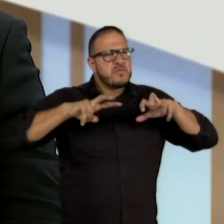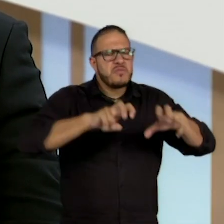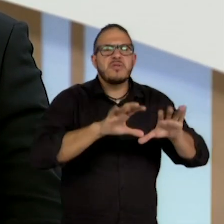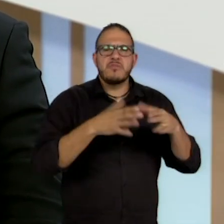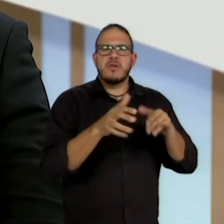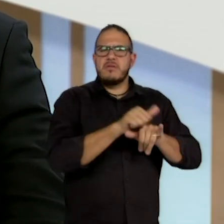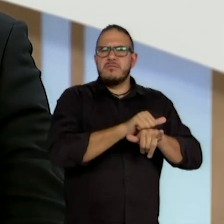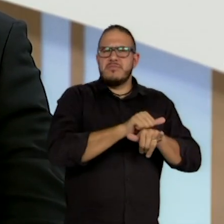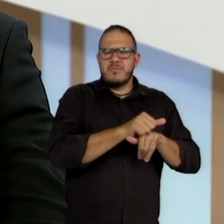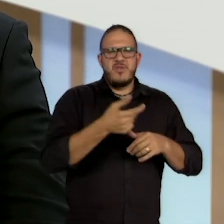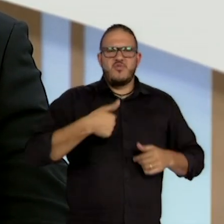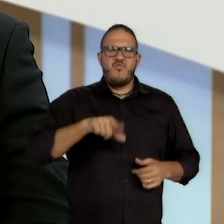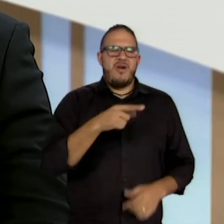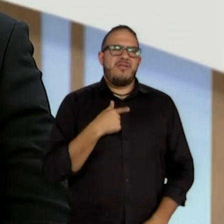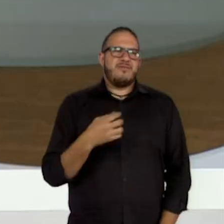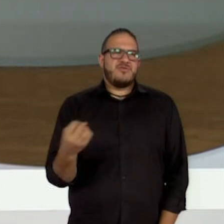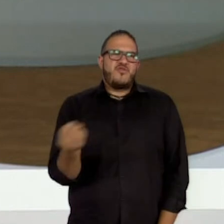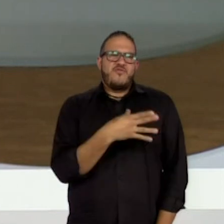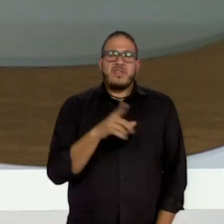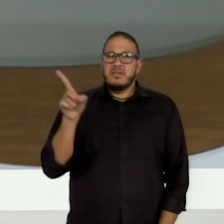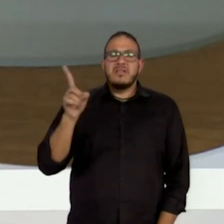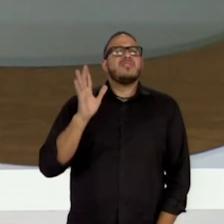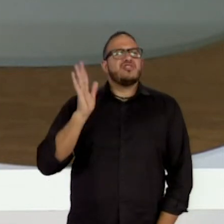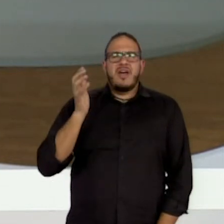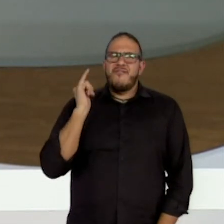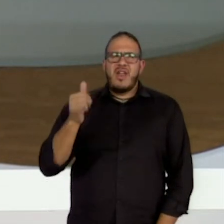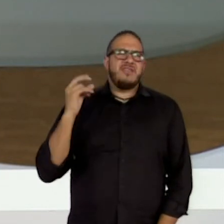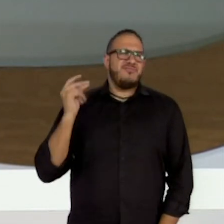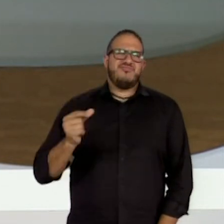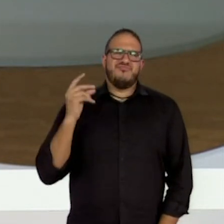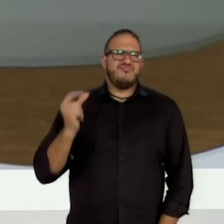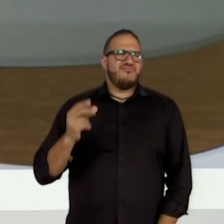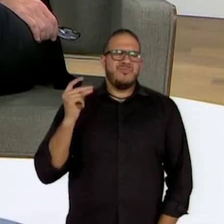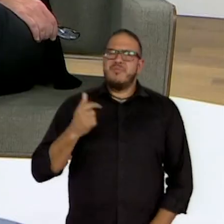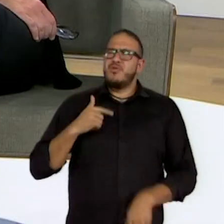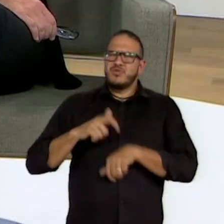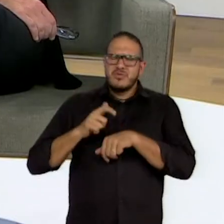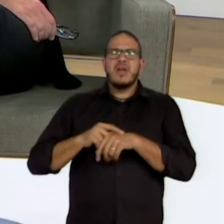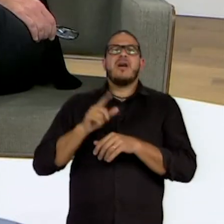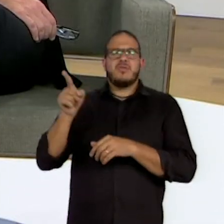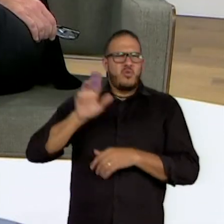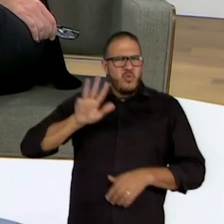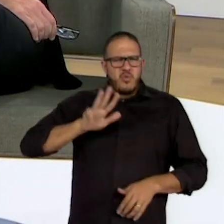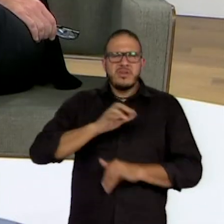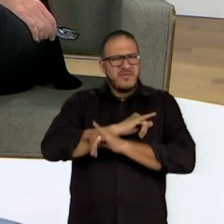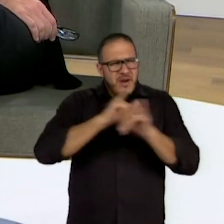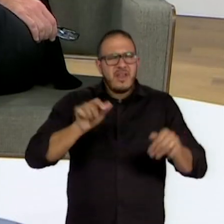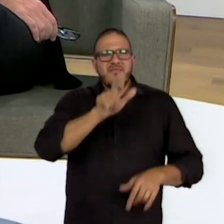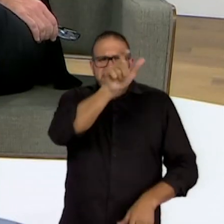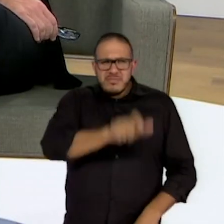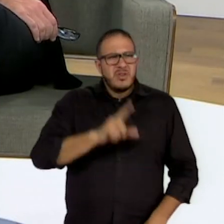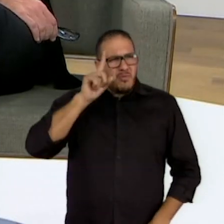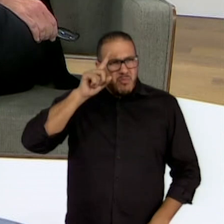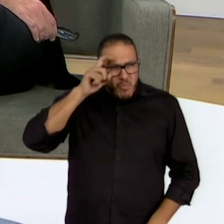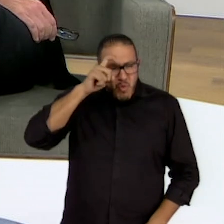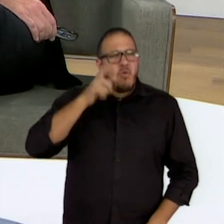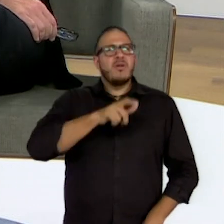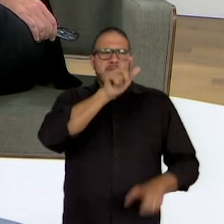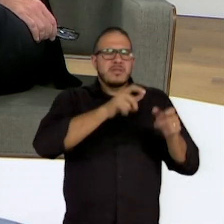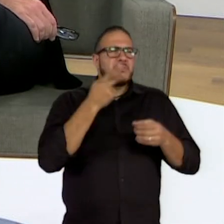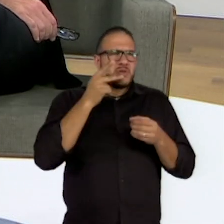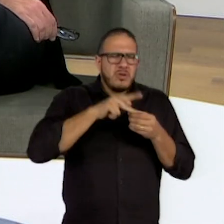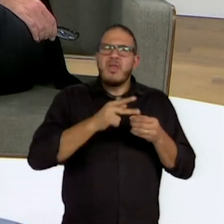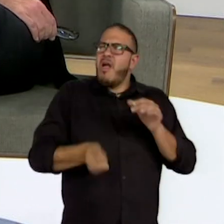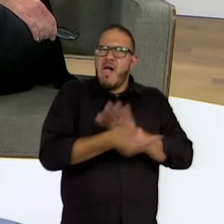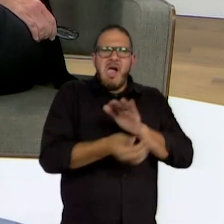não era a novidade. Ele estava falando isso durante muitos anos, que Sergio Moro e os procuradores são corruptos. Isso não era